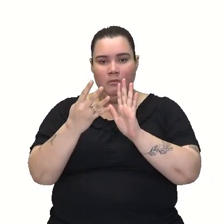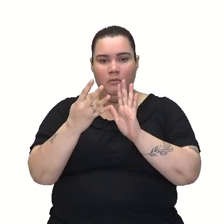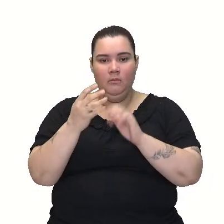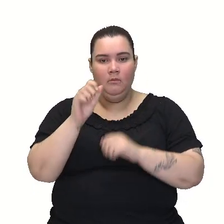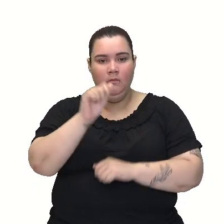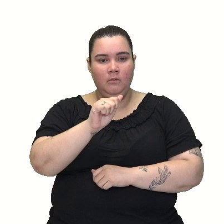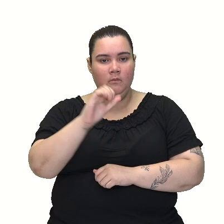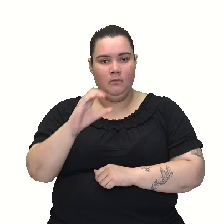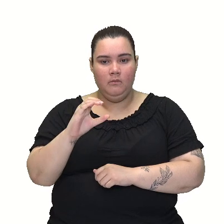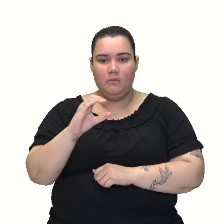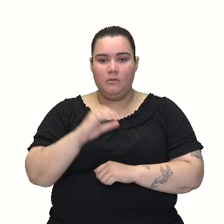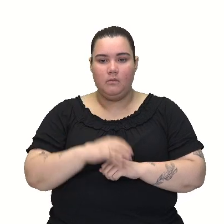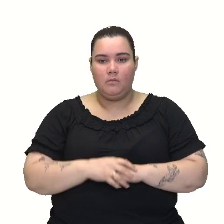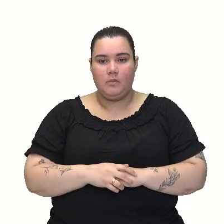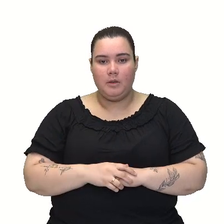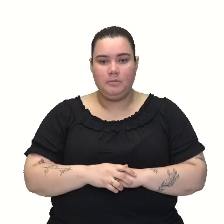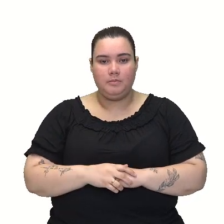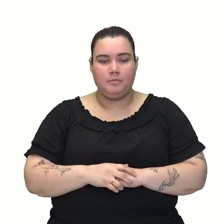4ac.